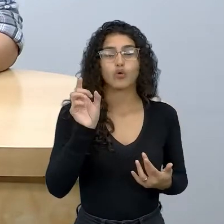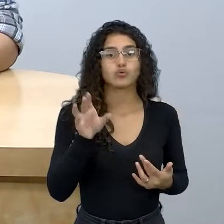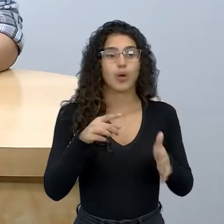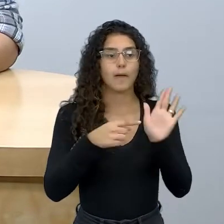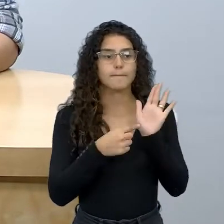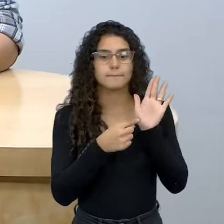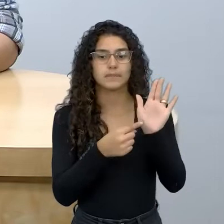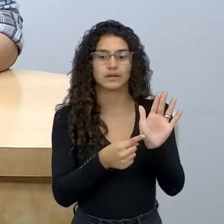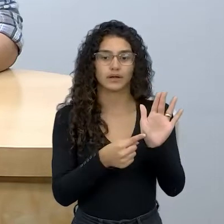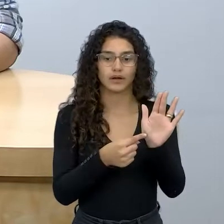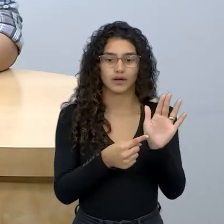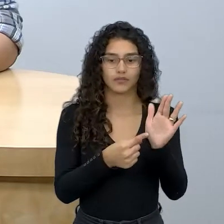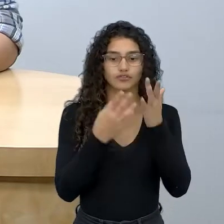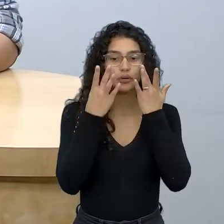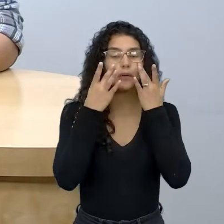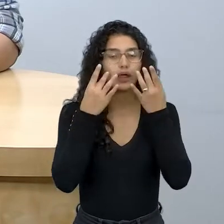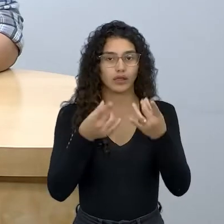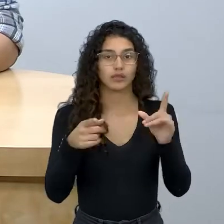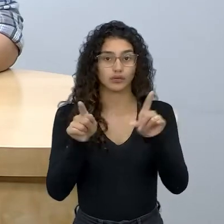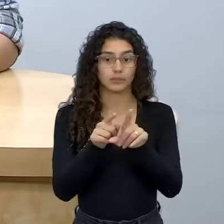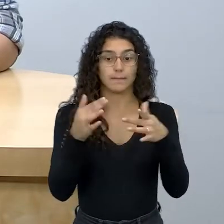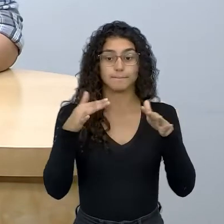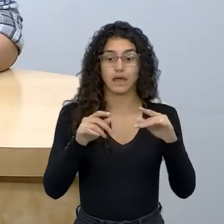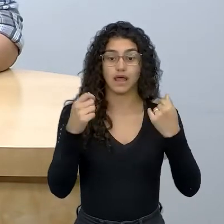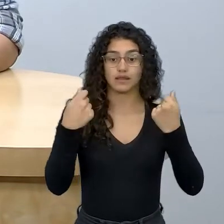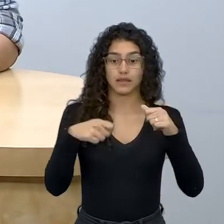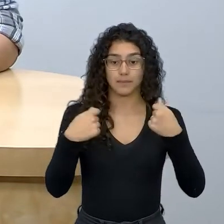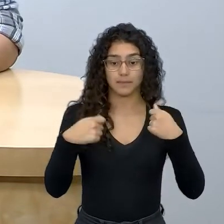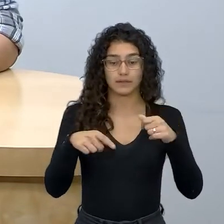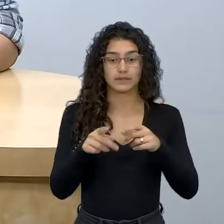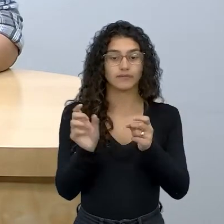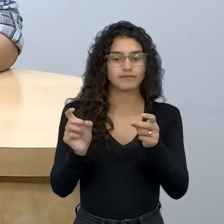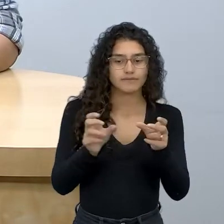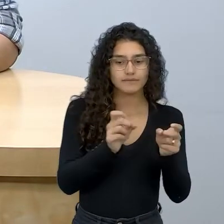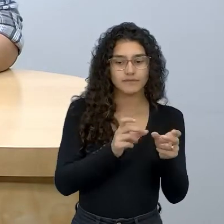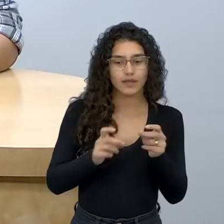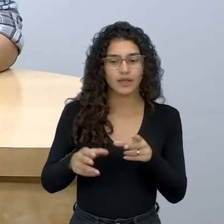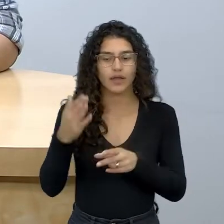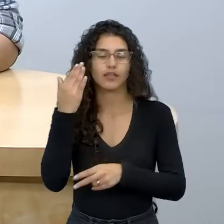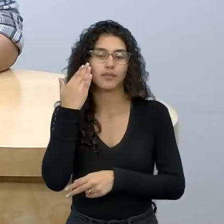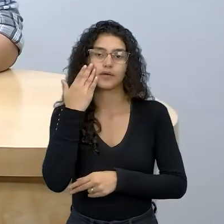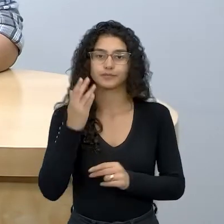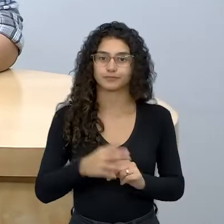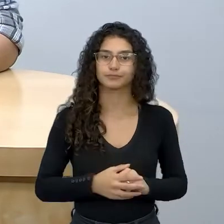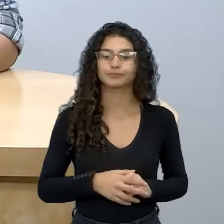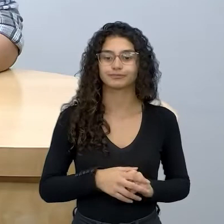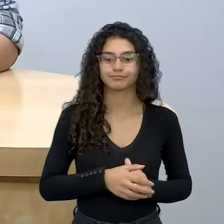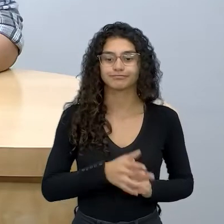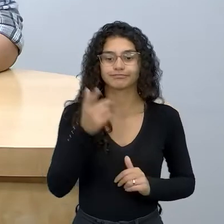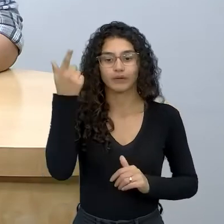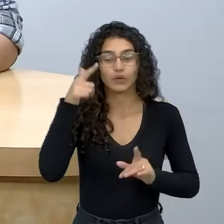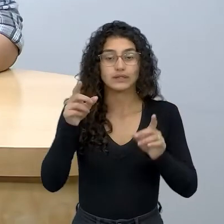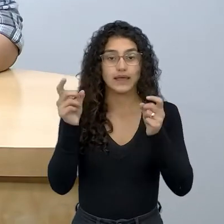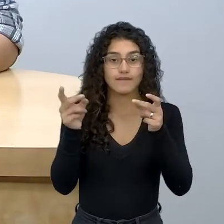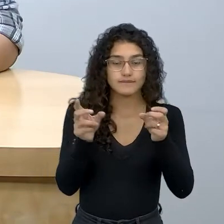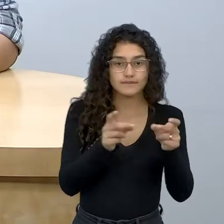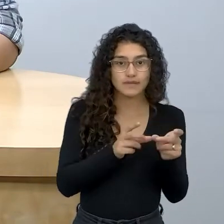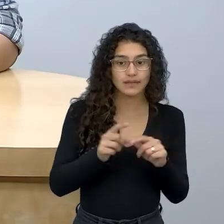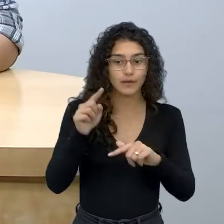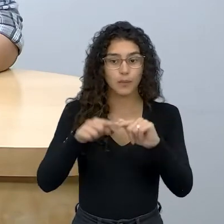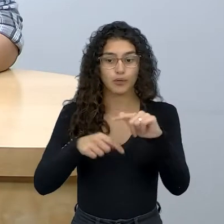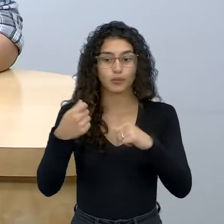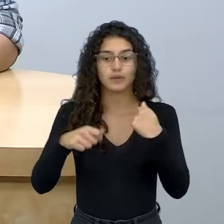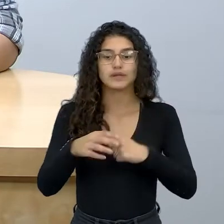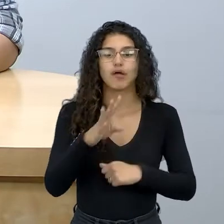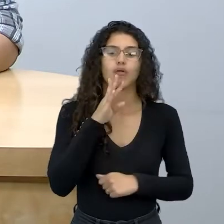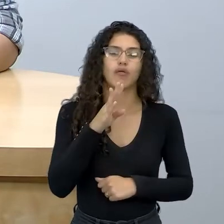a aparência vai chamar atenção, mas você também tem que saber vender o seu produto, tá? E para conseguir vender o seu produto, você tem que